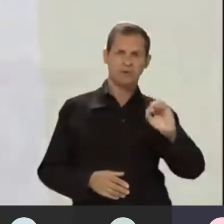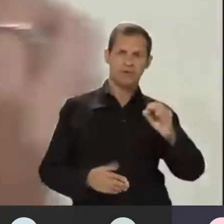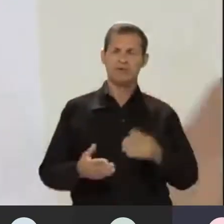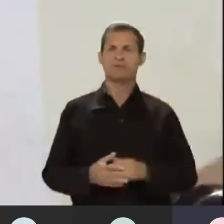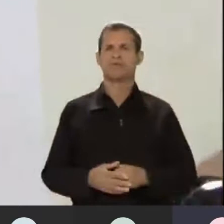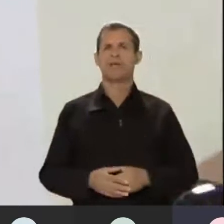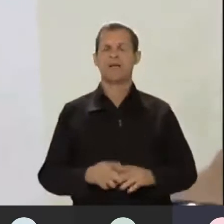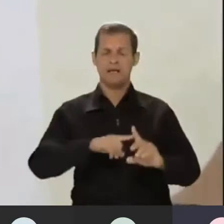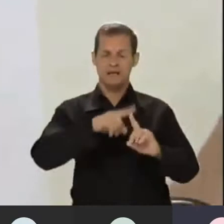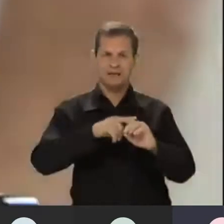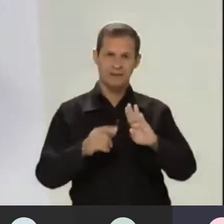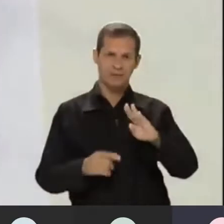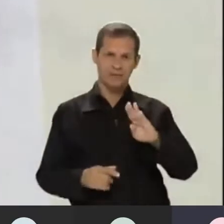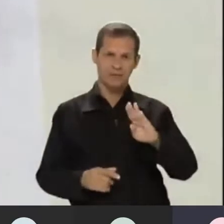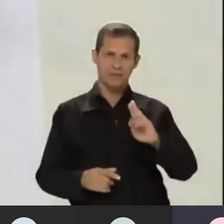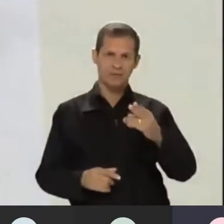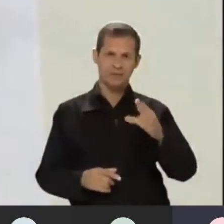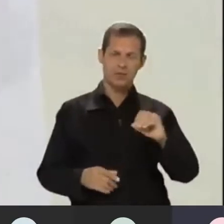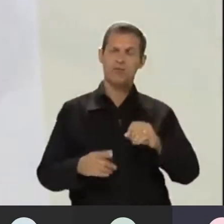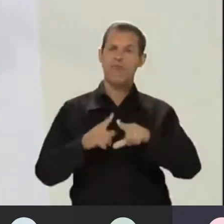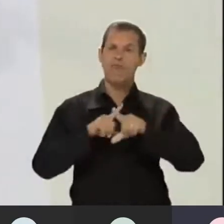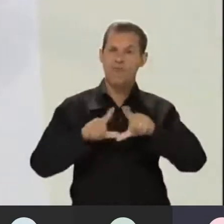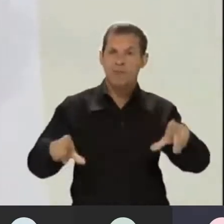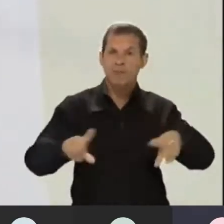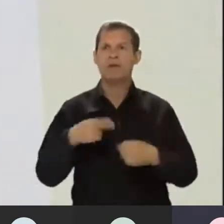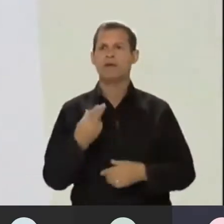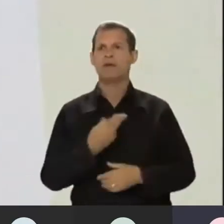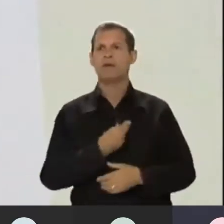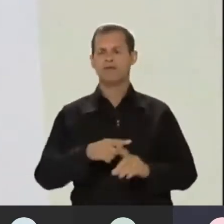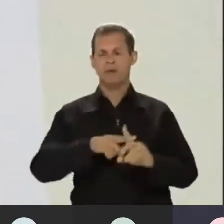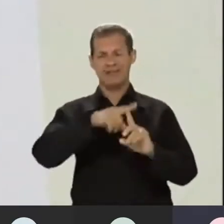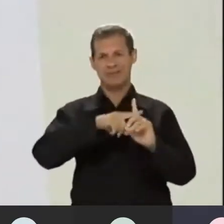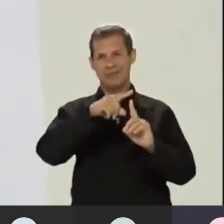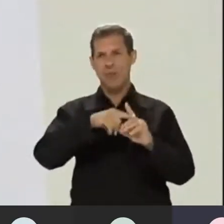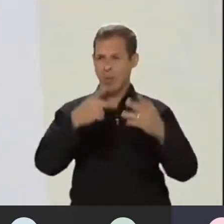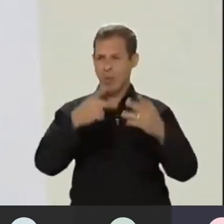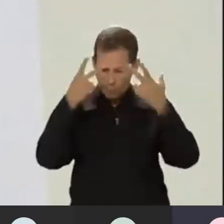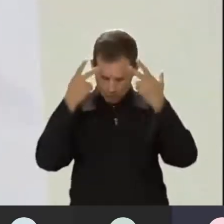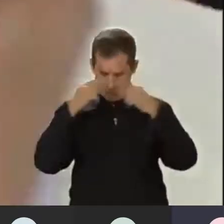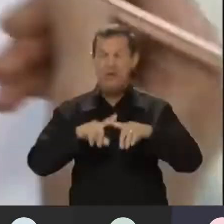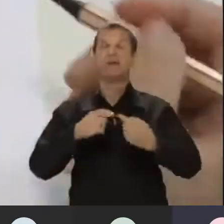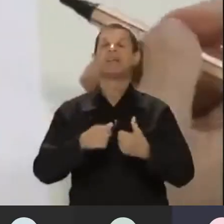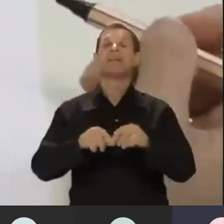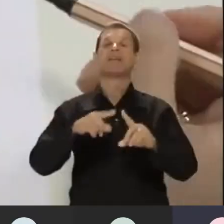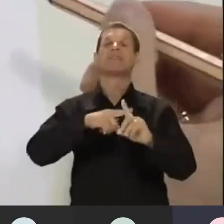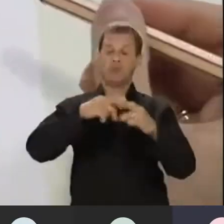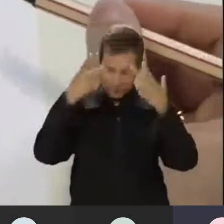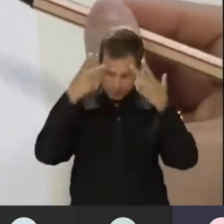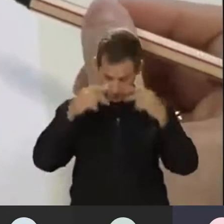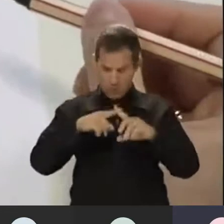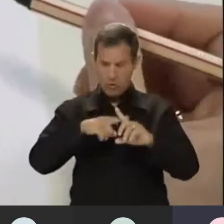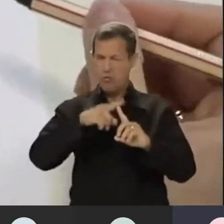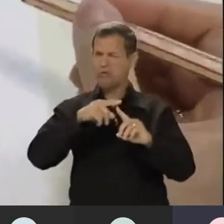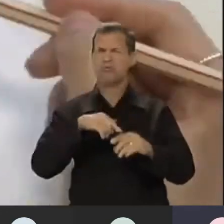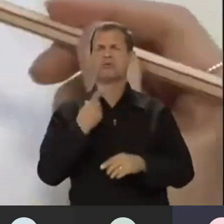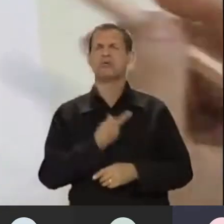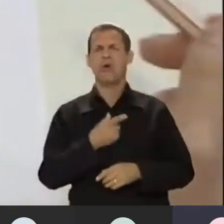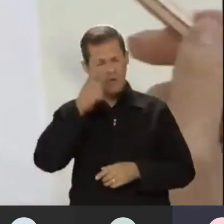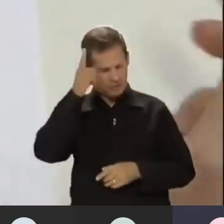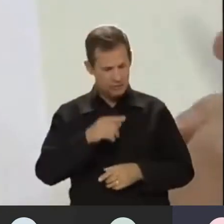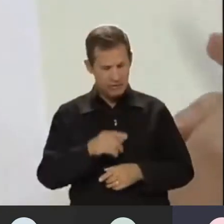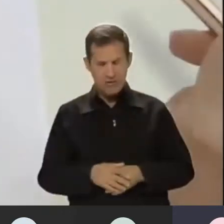Então, vou colocar aqui a temperatura de bulbo seco, que seria essa nossa temperatura normal. O que seria essa temperatura normal? É uma temperatura